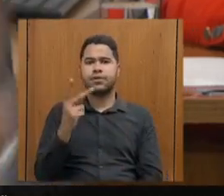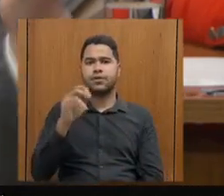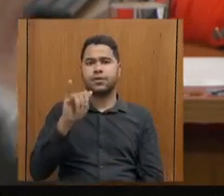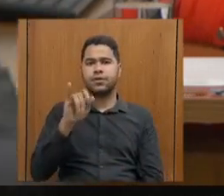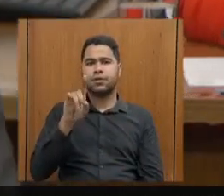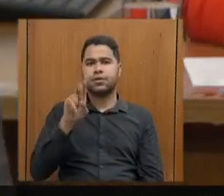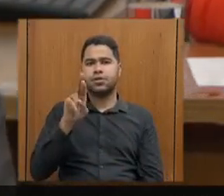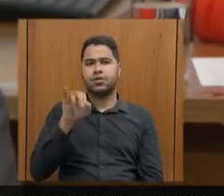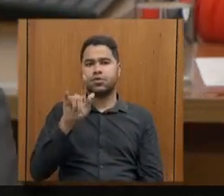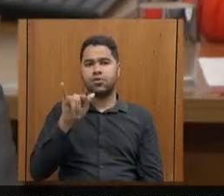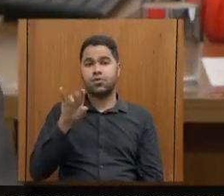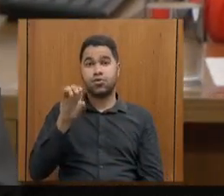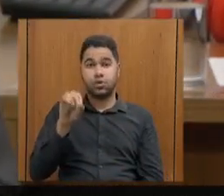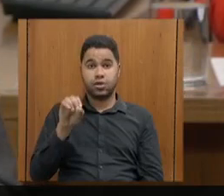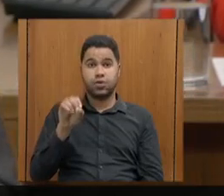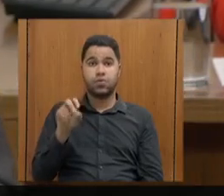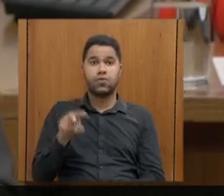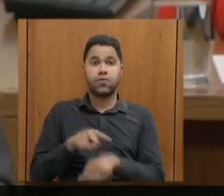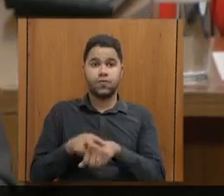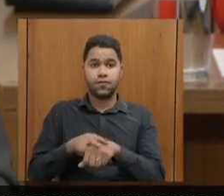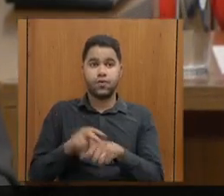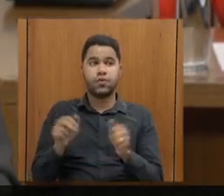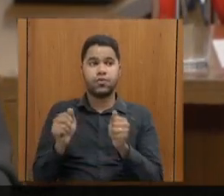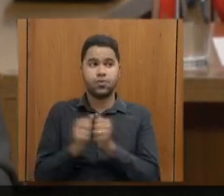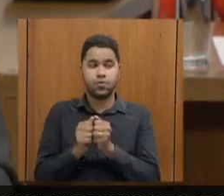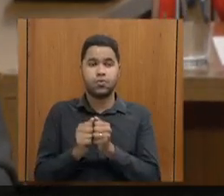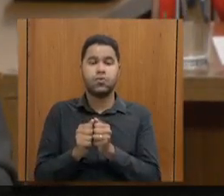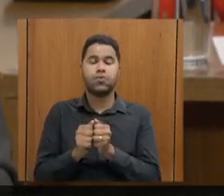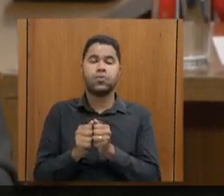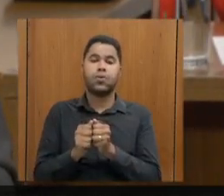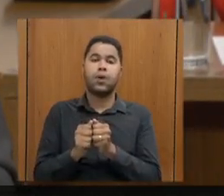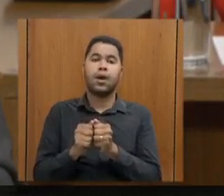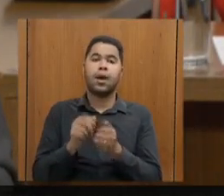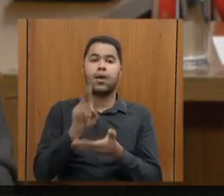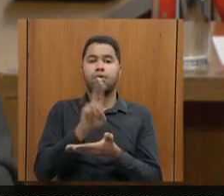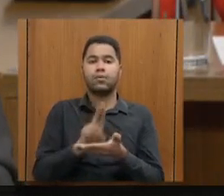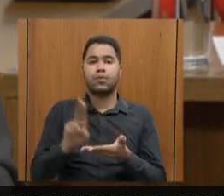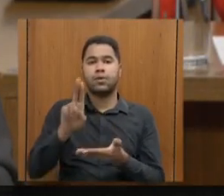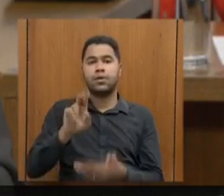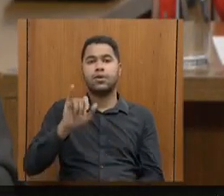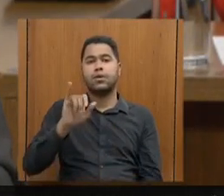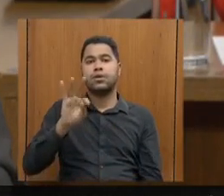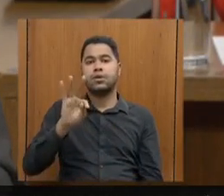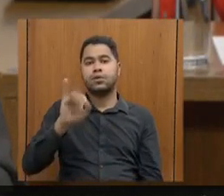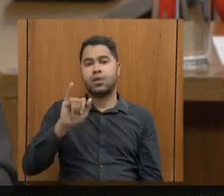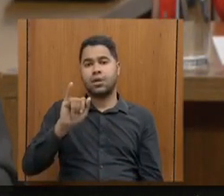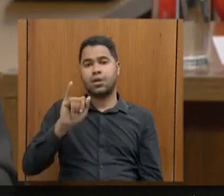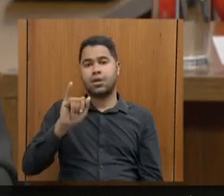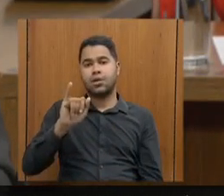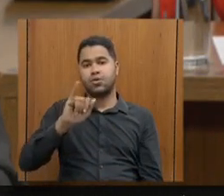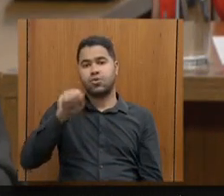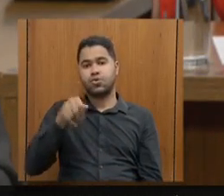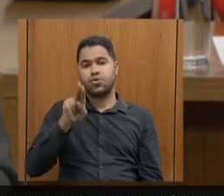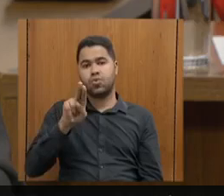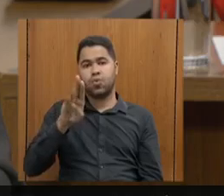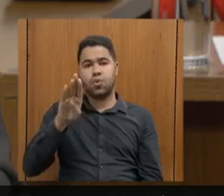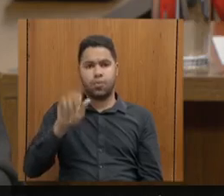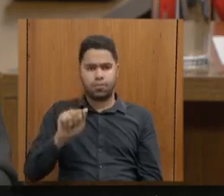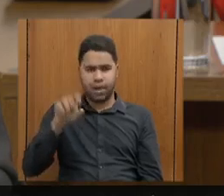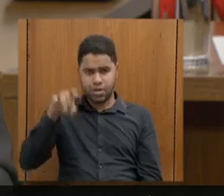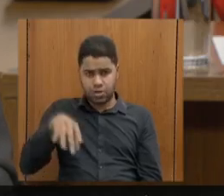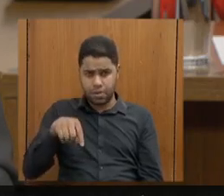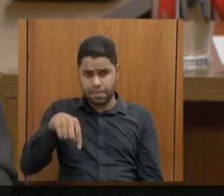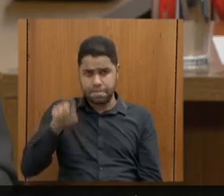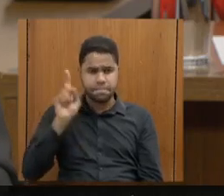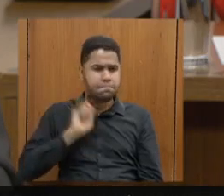Verde também estamos fazendo junto com a Universidade de Itajubá que é um obviamente um grande centro é de excelência obviamente não só